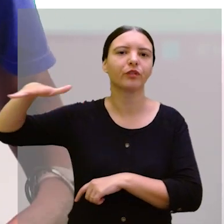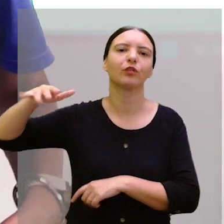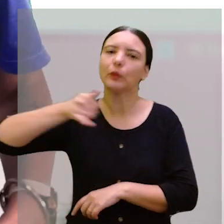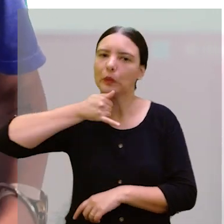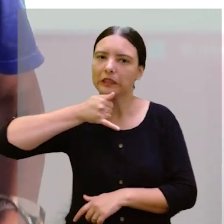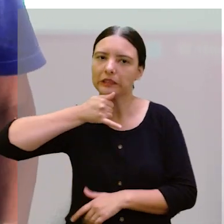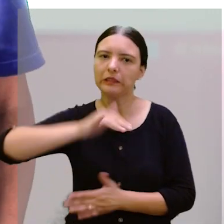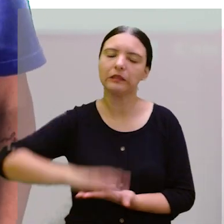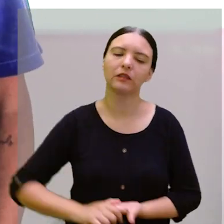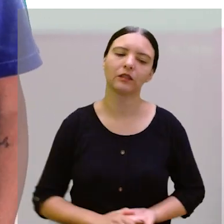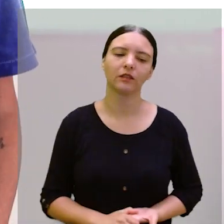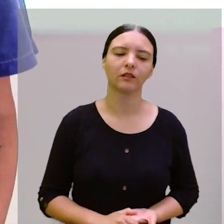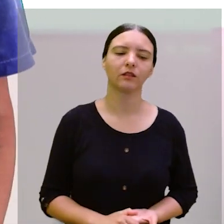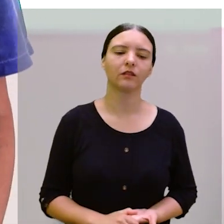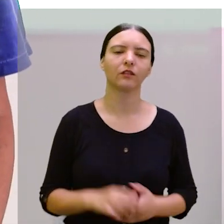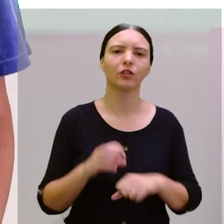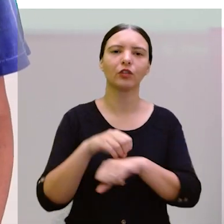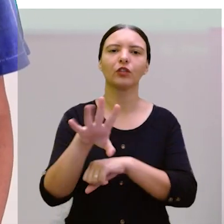leitura.